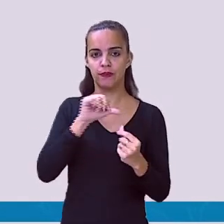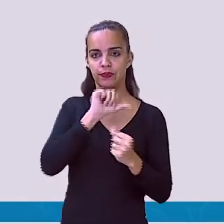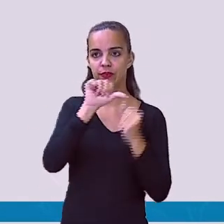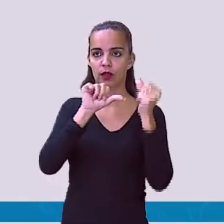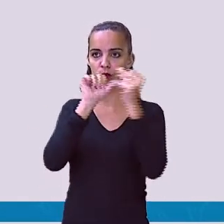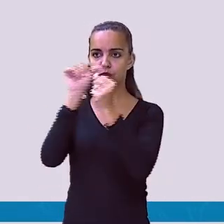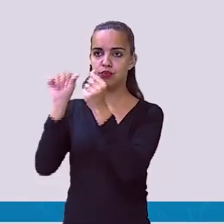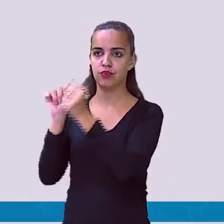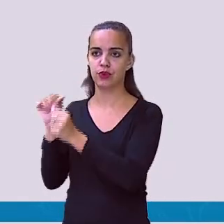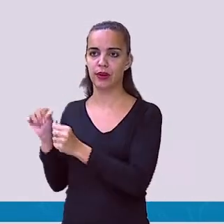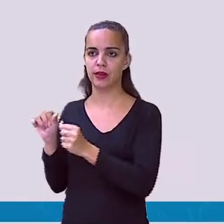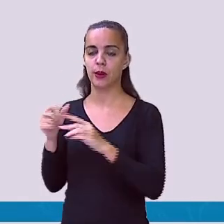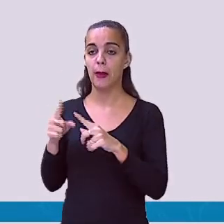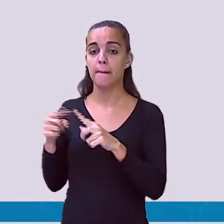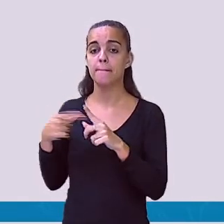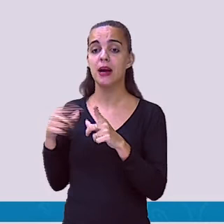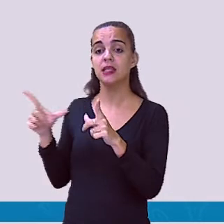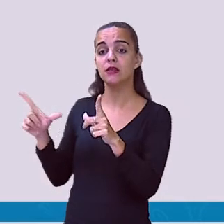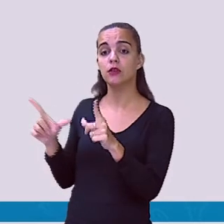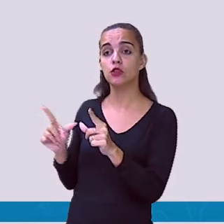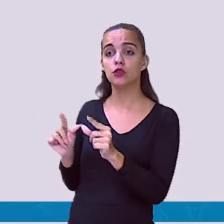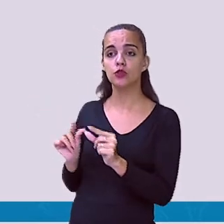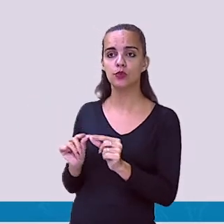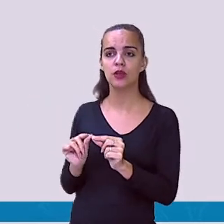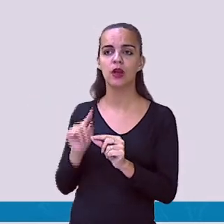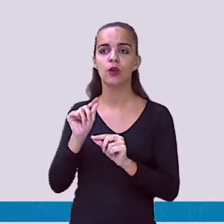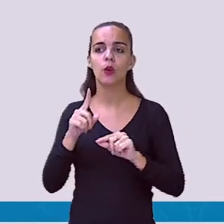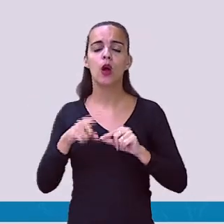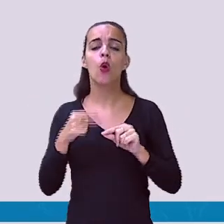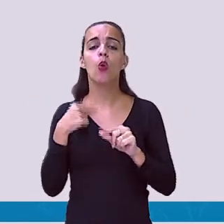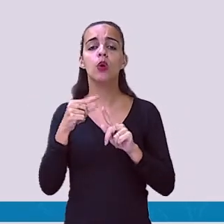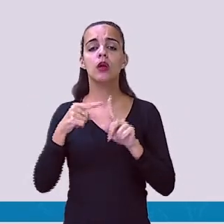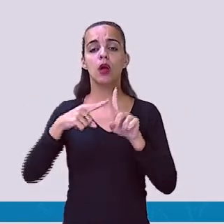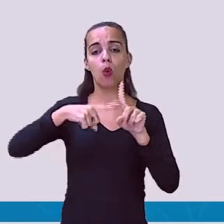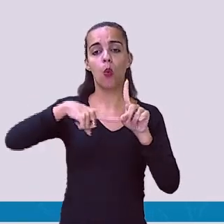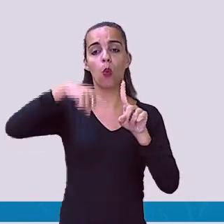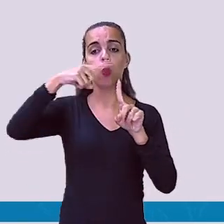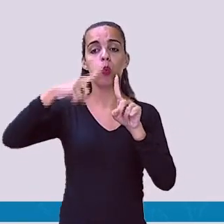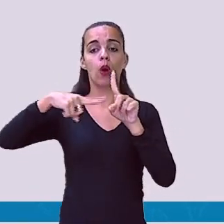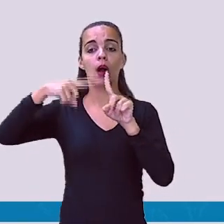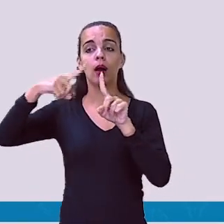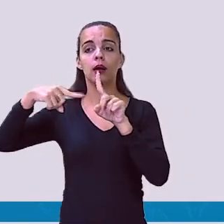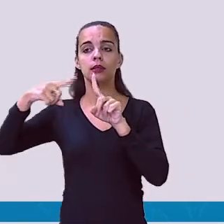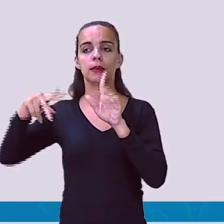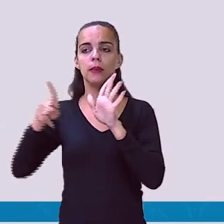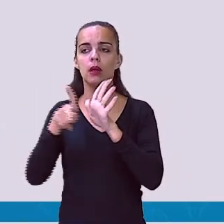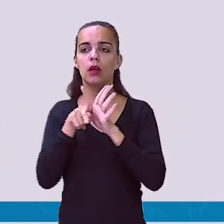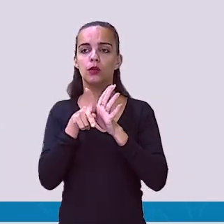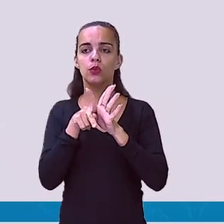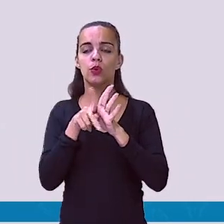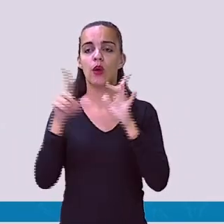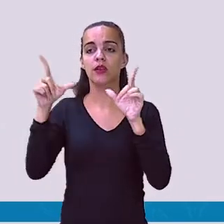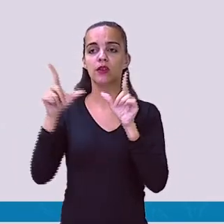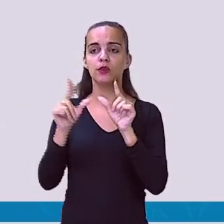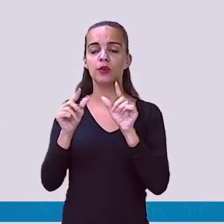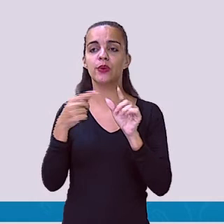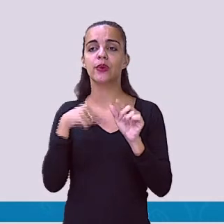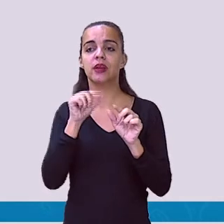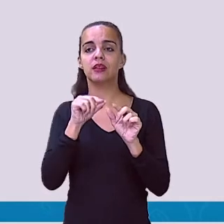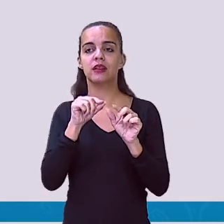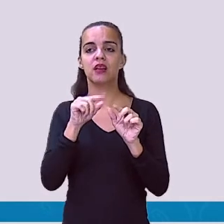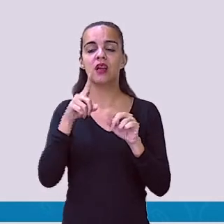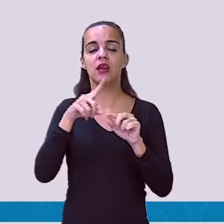condensador vai diminuir a temperatura deste ambiente e aí